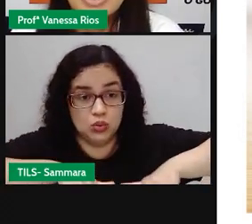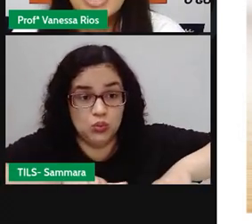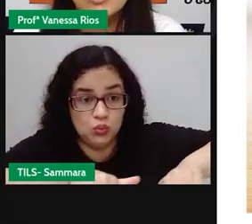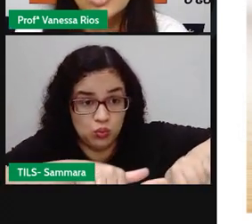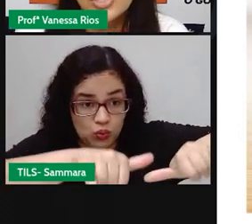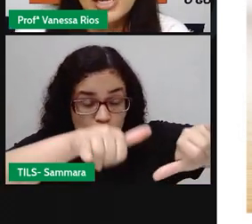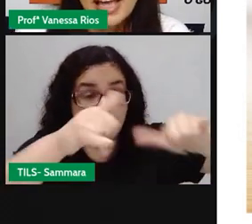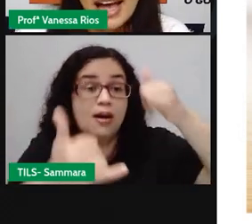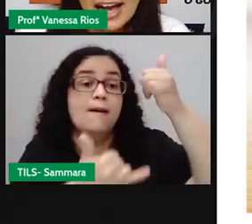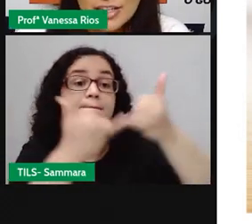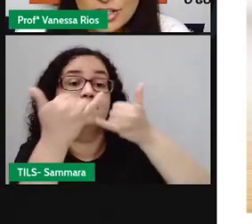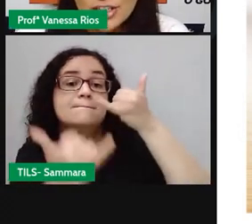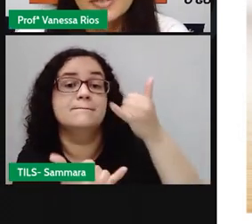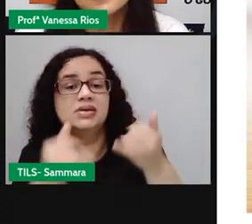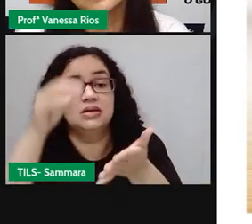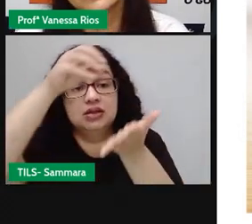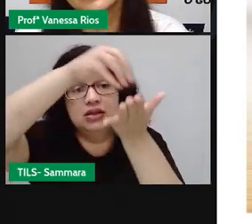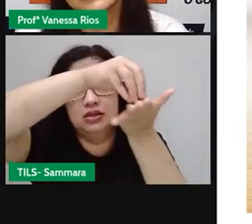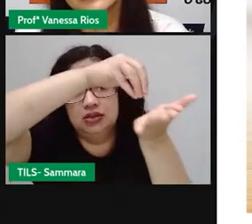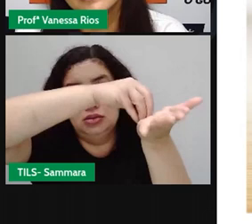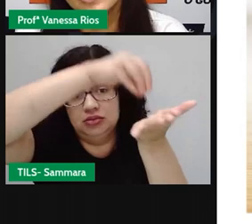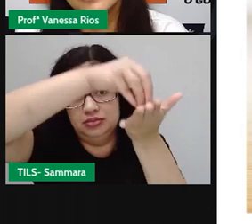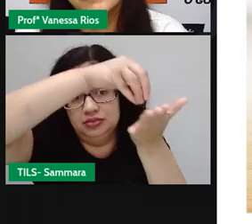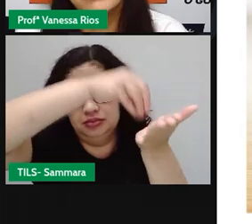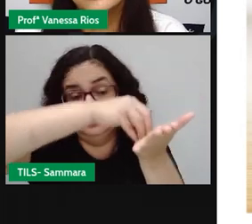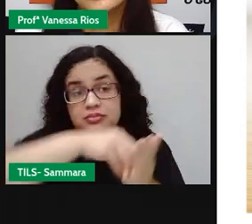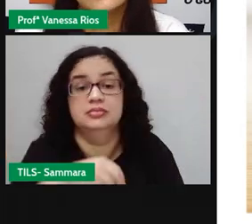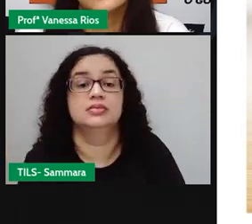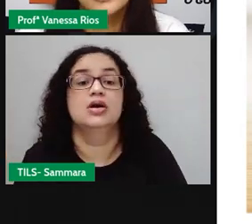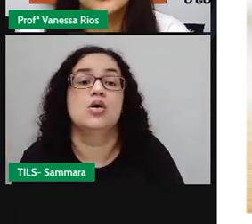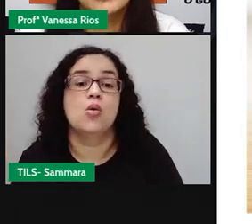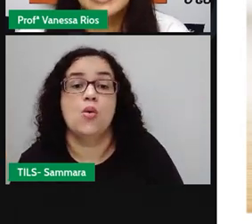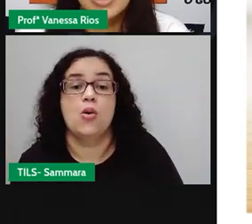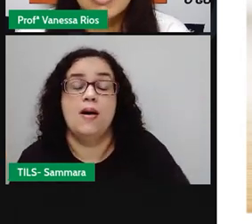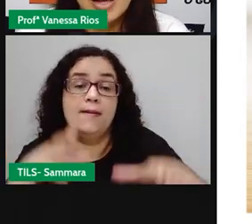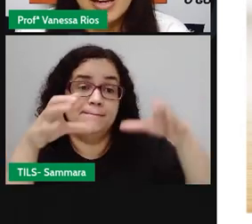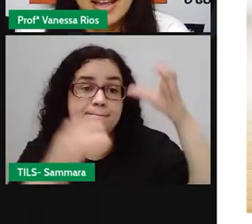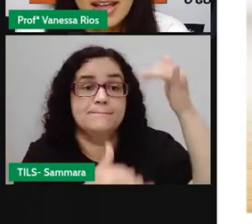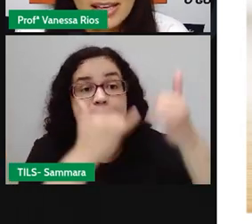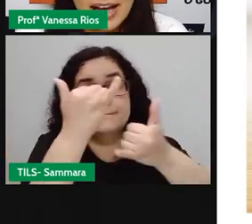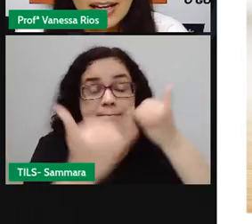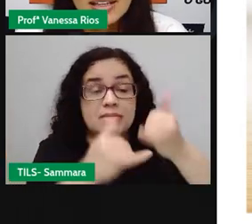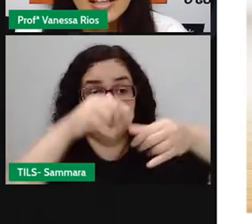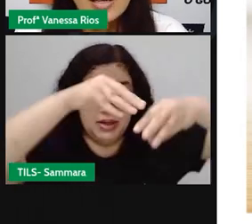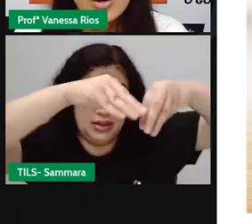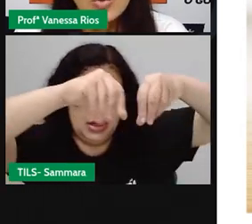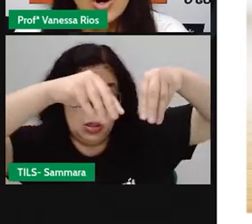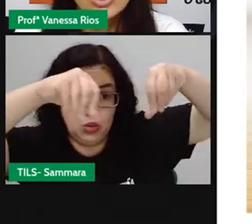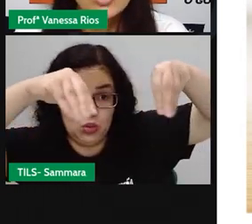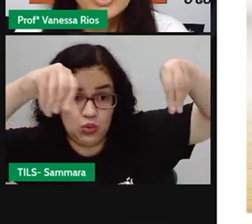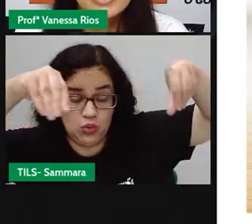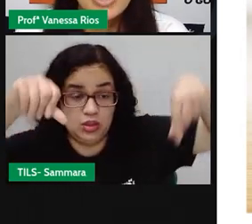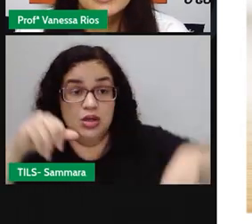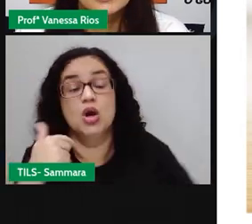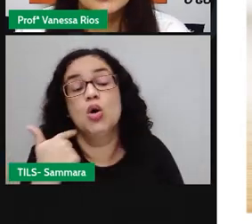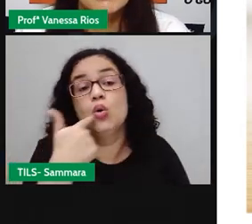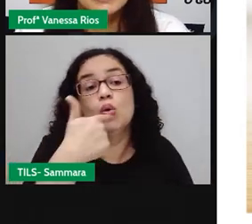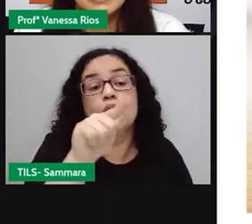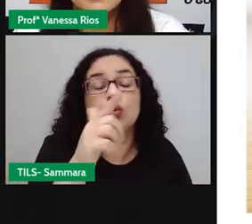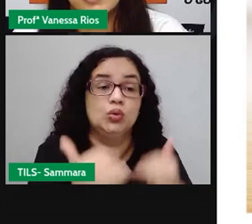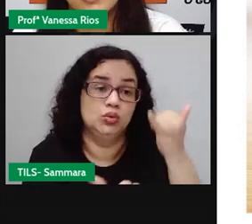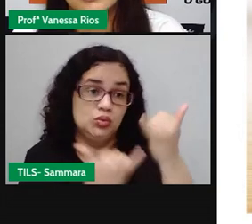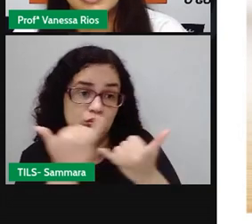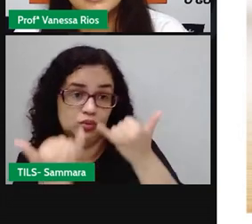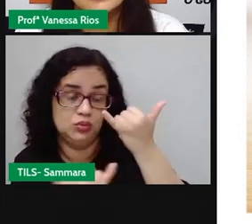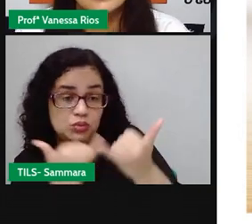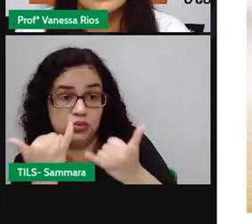caminhãozinho, brinquedos de encaixe, um baldinho, né, de brincar com areia, um outro brinquedo que